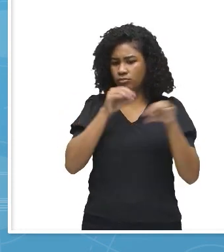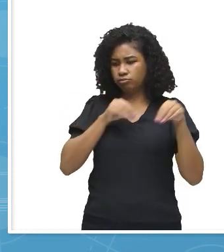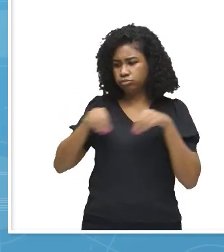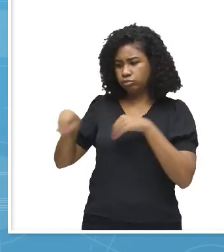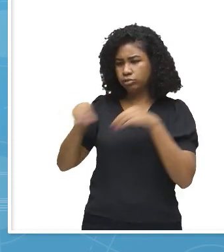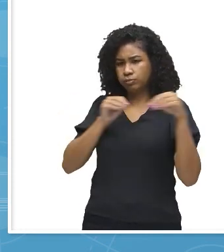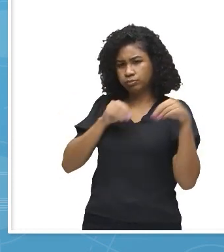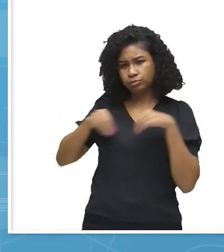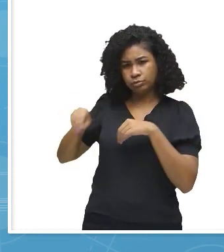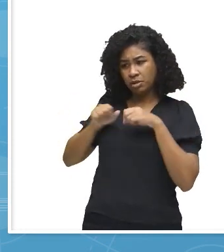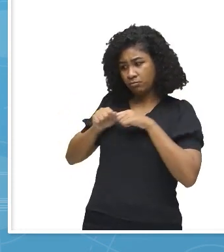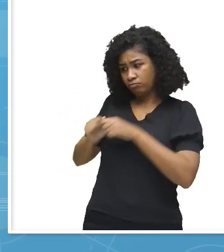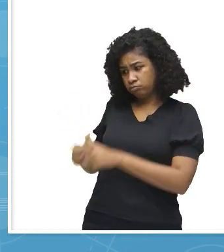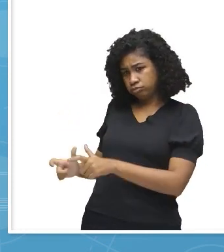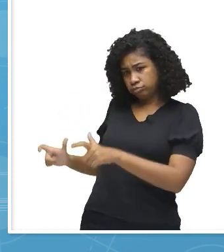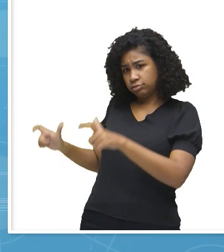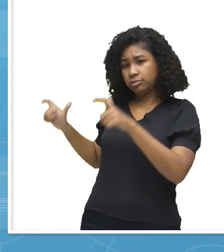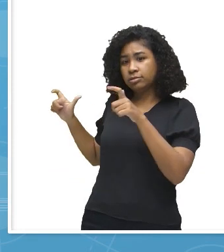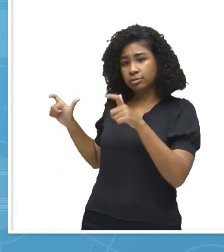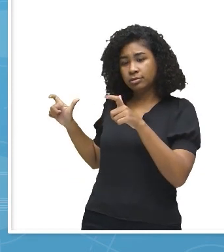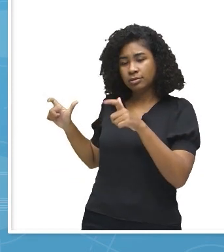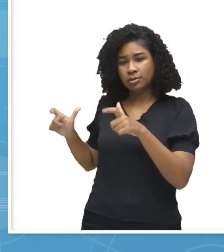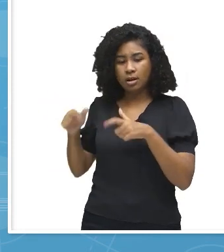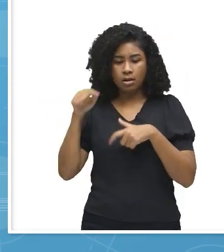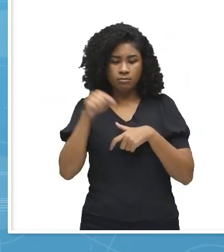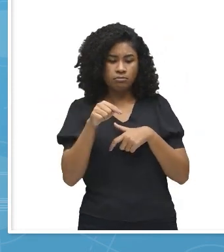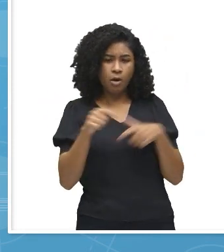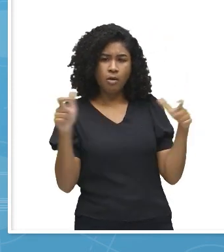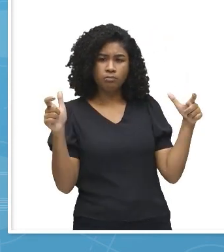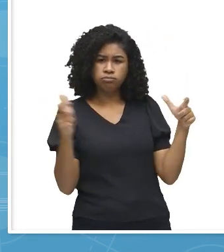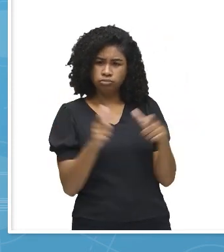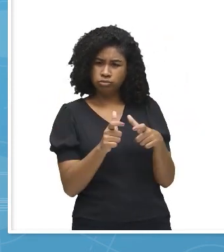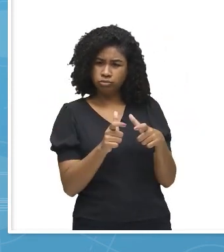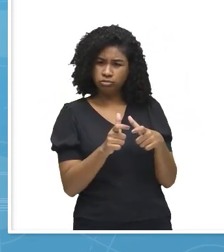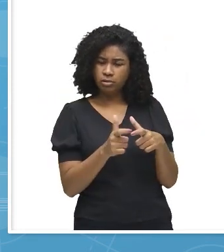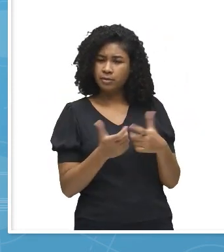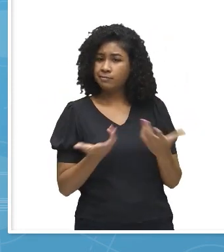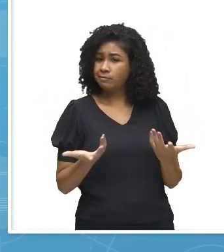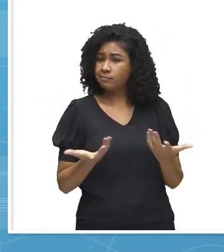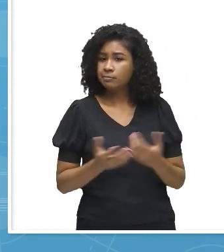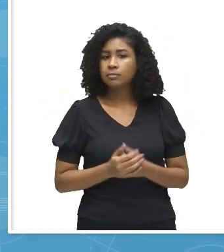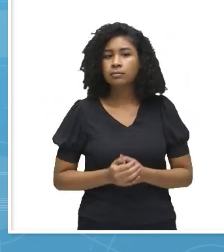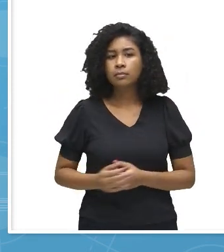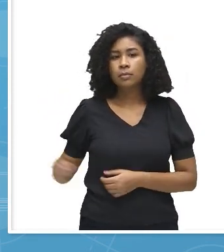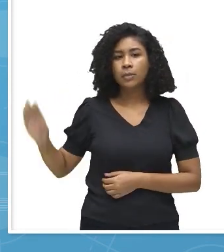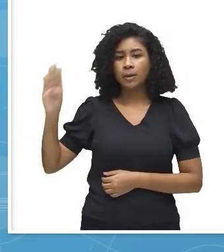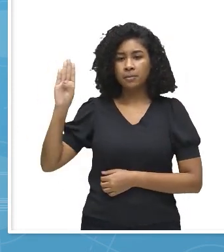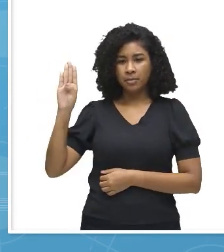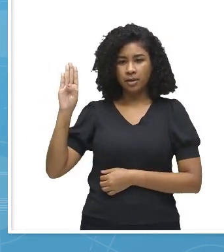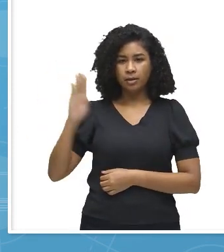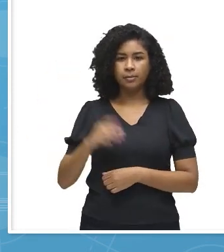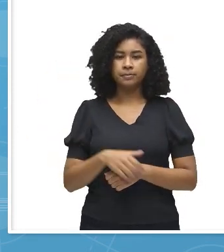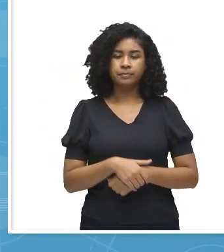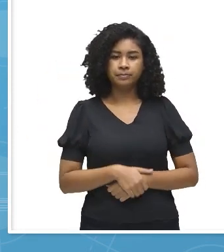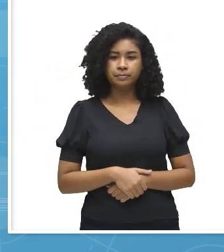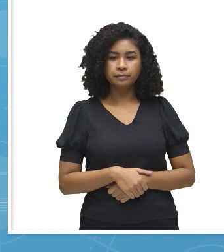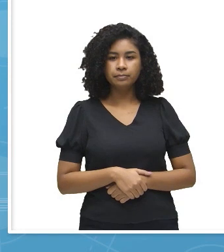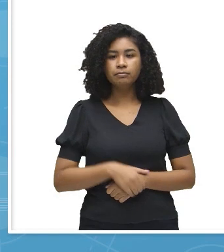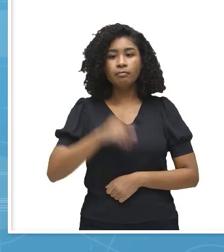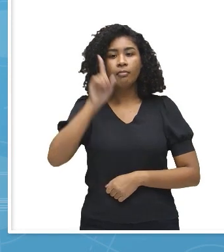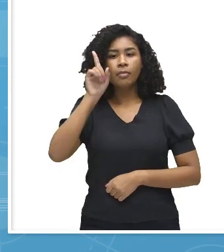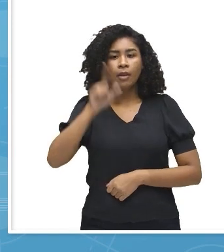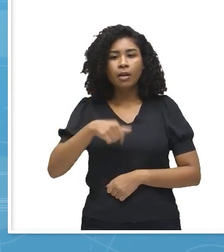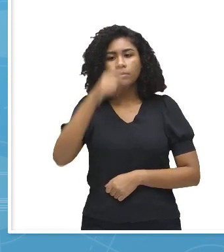mais rurais e o meio urbano diminuiu, né? Na letra B, a contenção da migração pendular. A